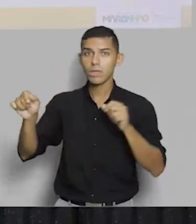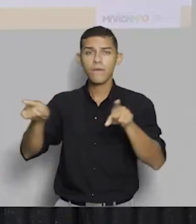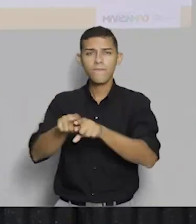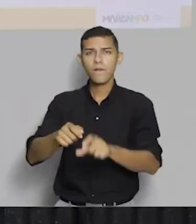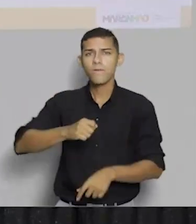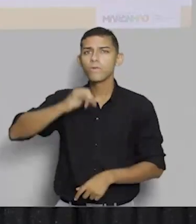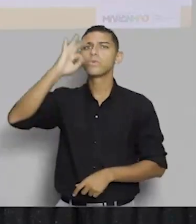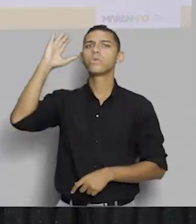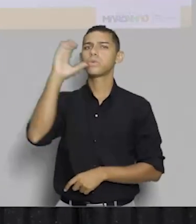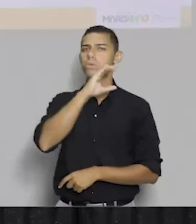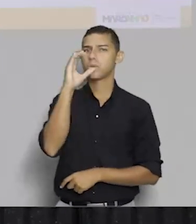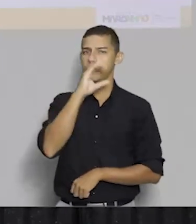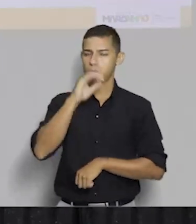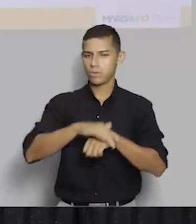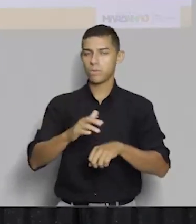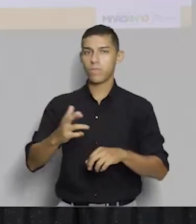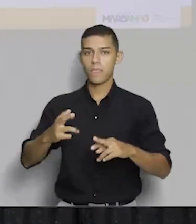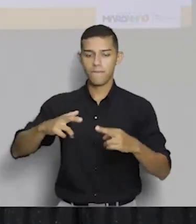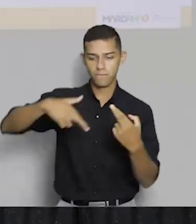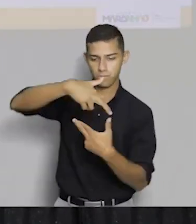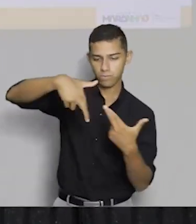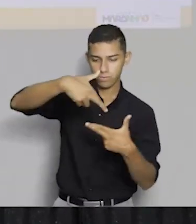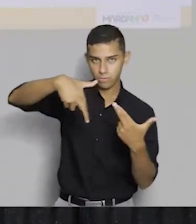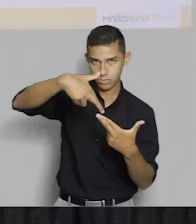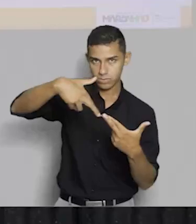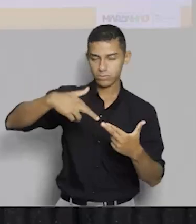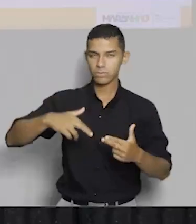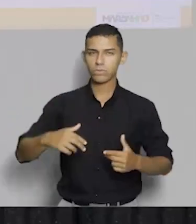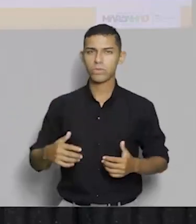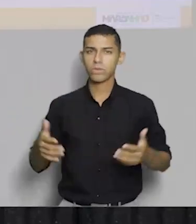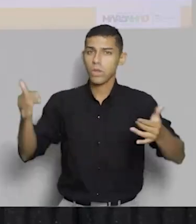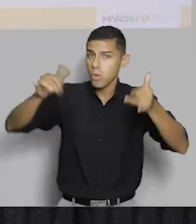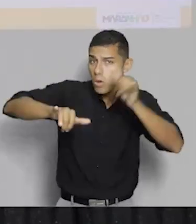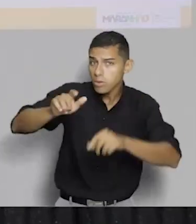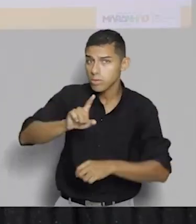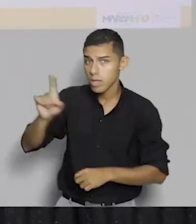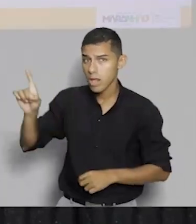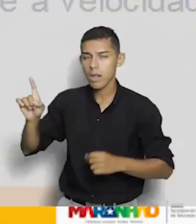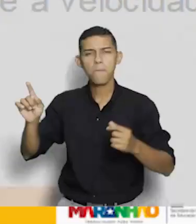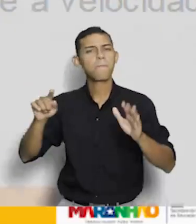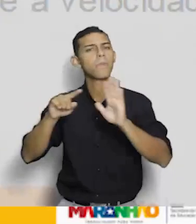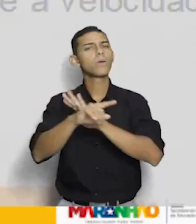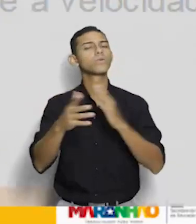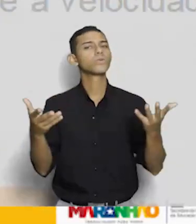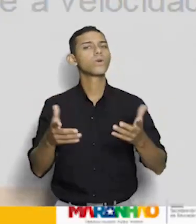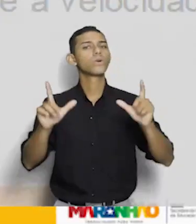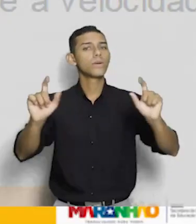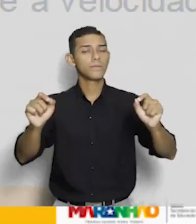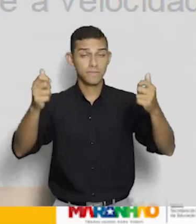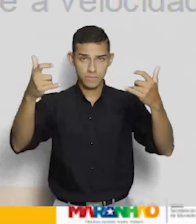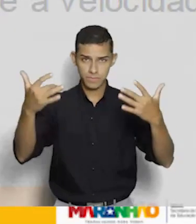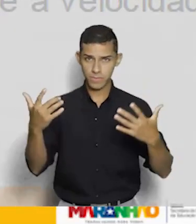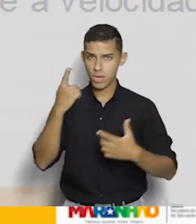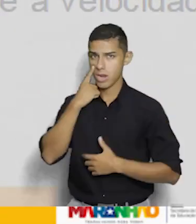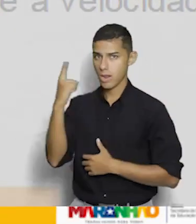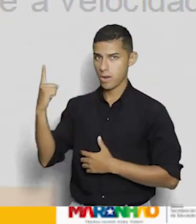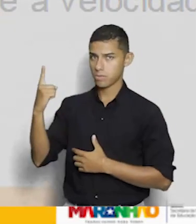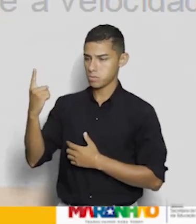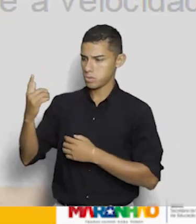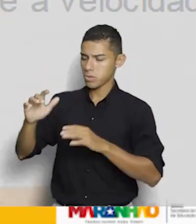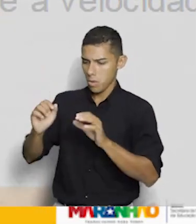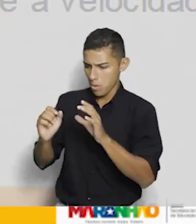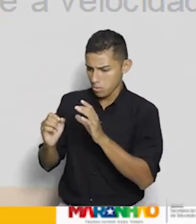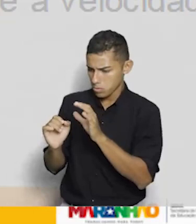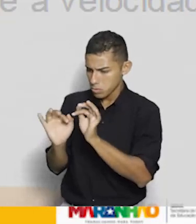com as reações a nossa questão de hoje diz o seguinte a combustão completa do